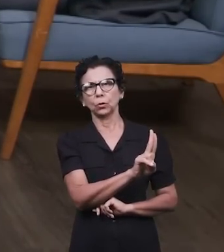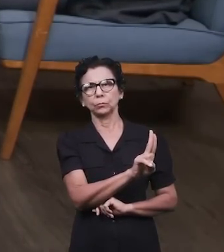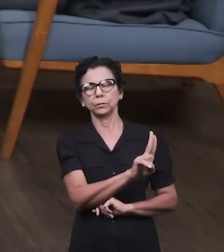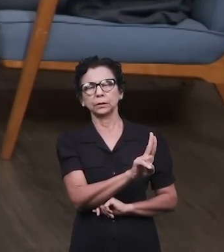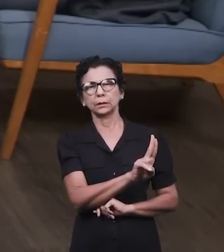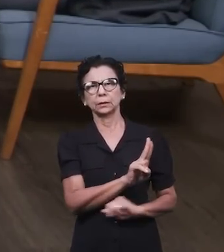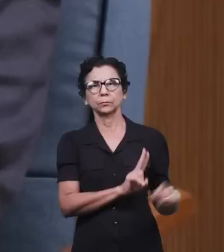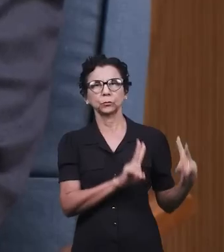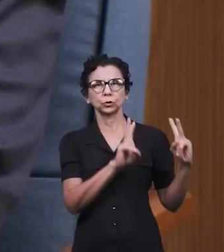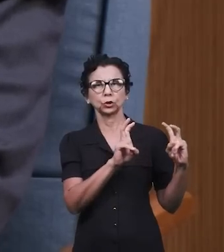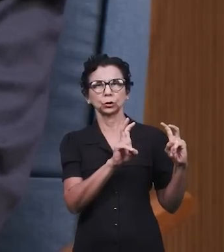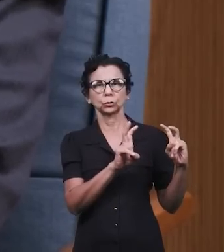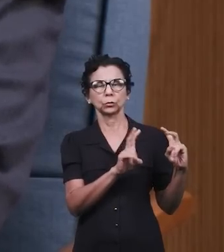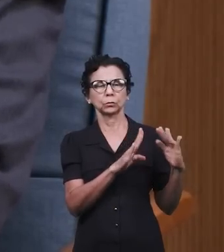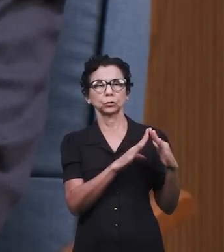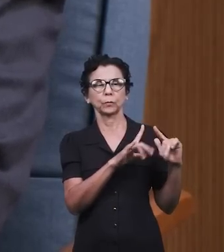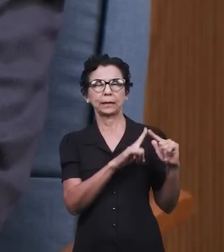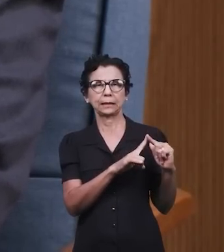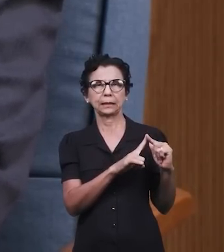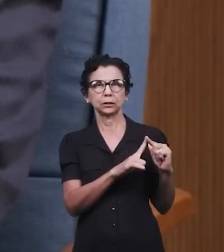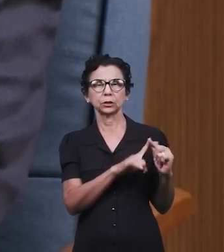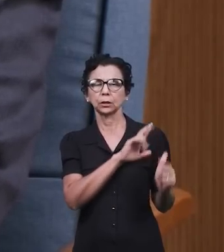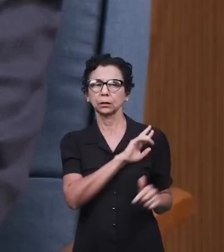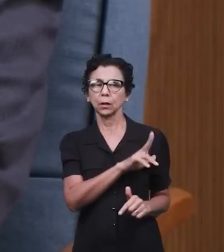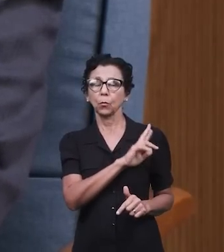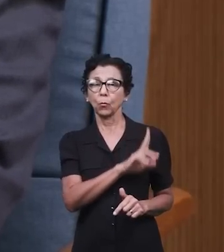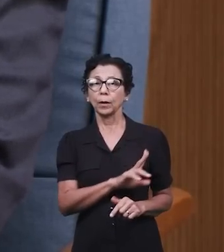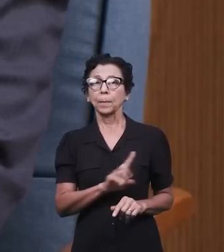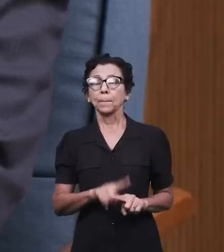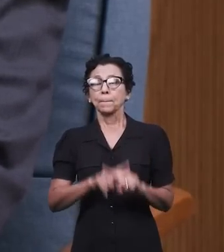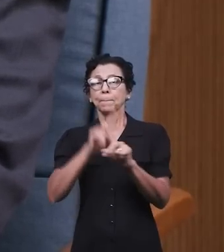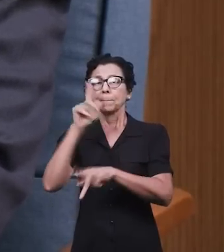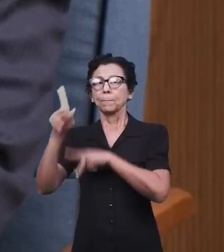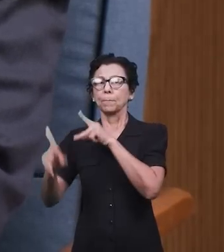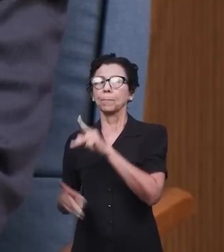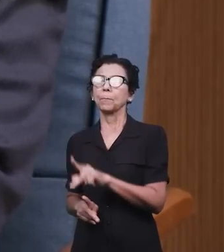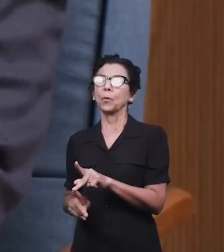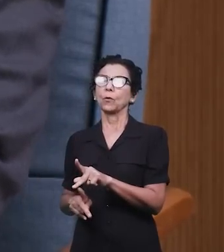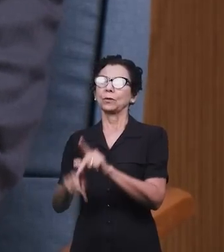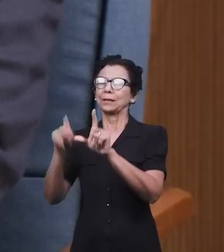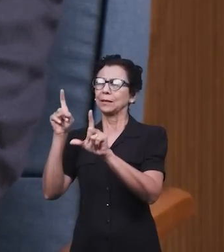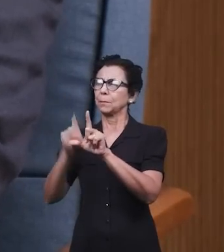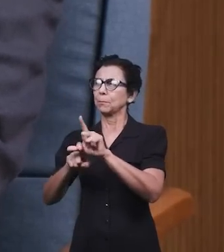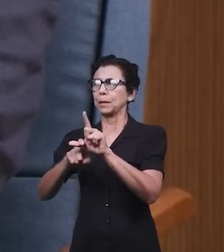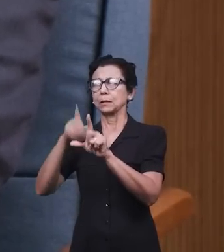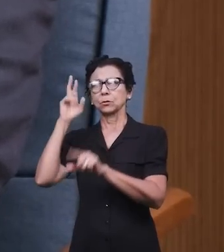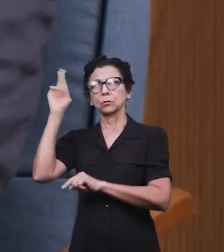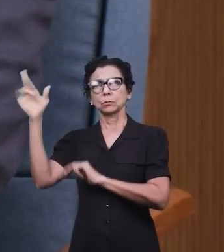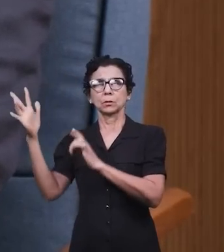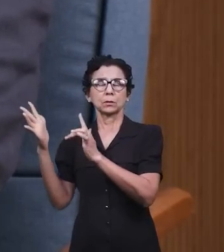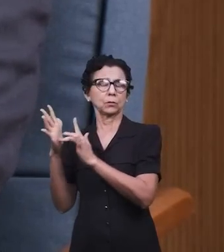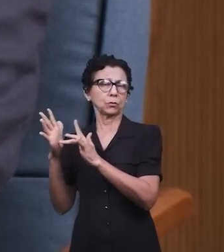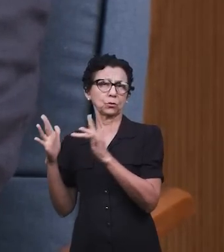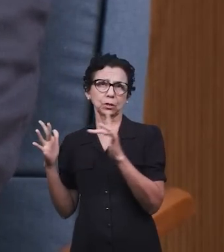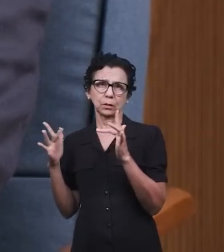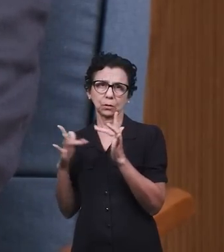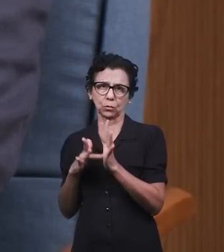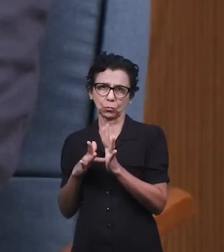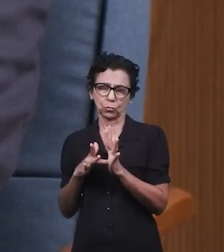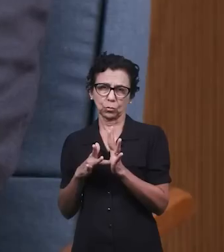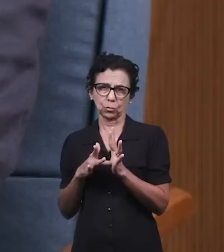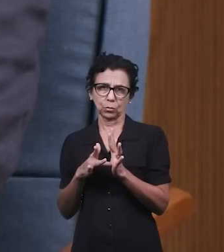denominacional, mas é um povo que está aos pés do Senhor e tem a presença do Senhor Jesus, não de forma